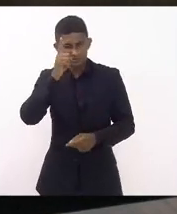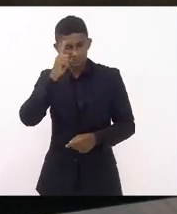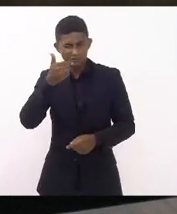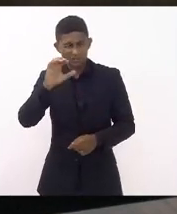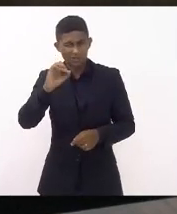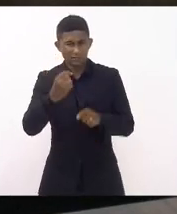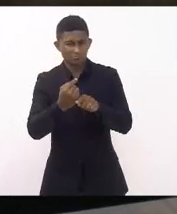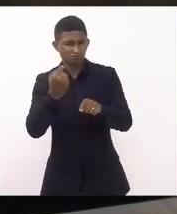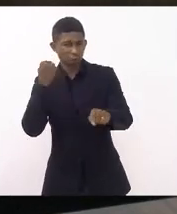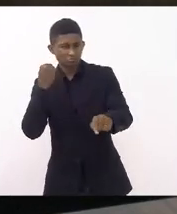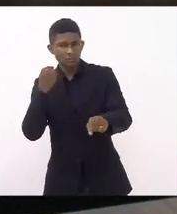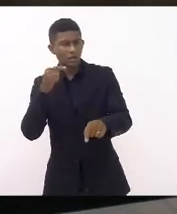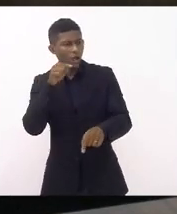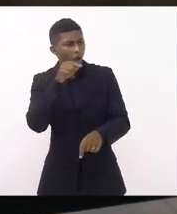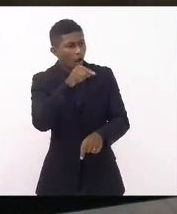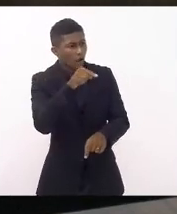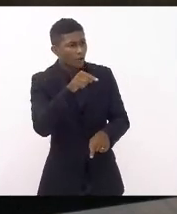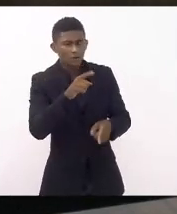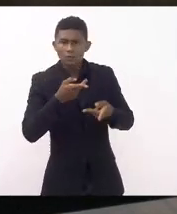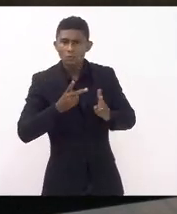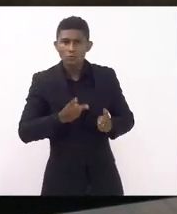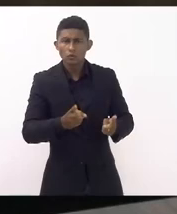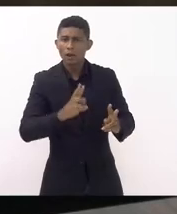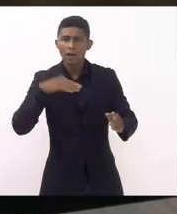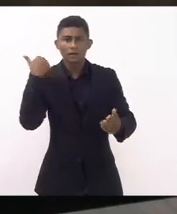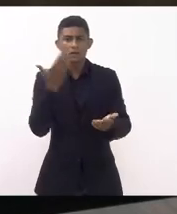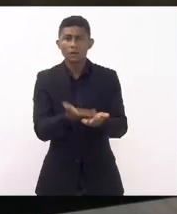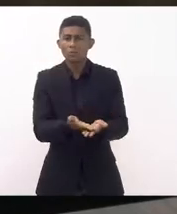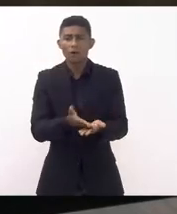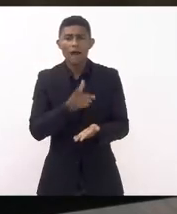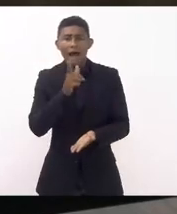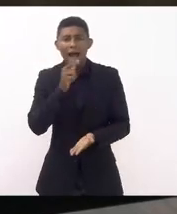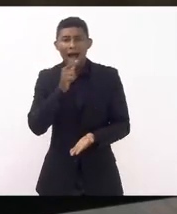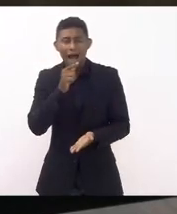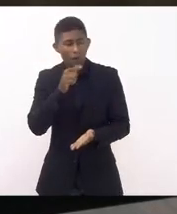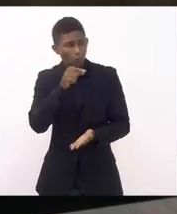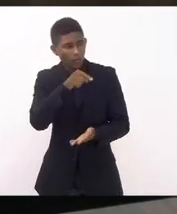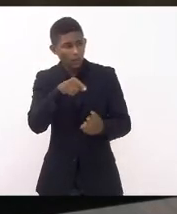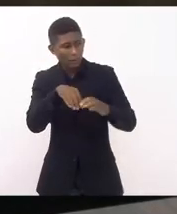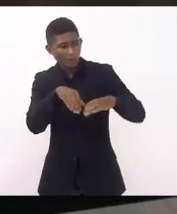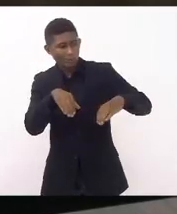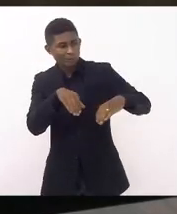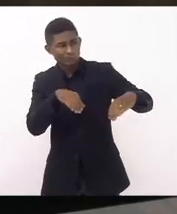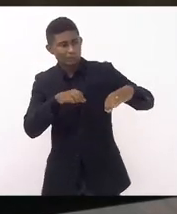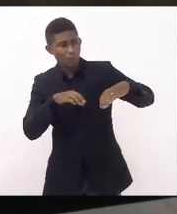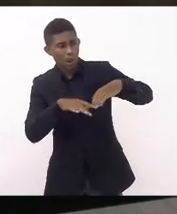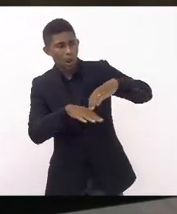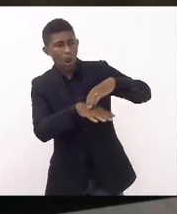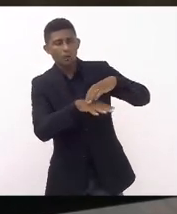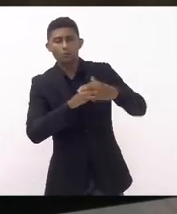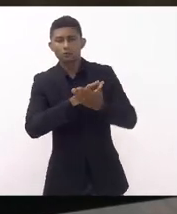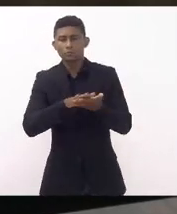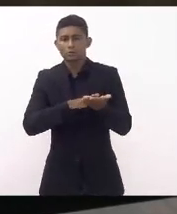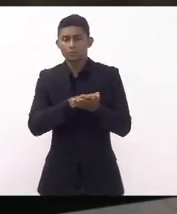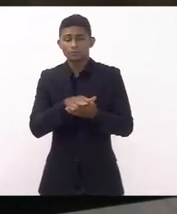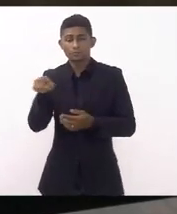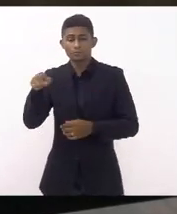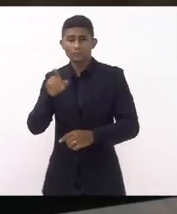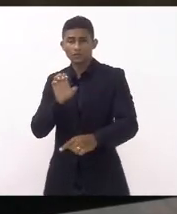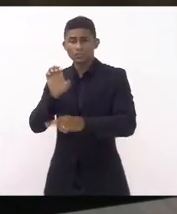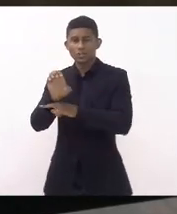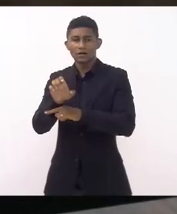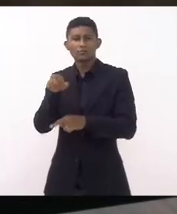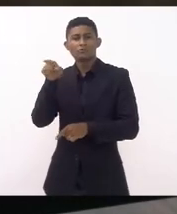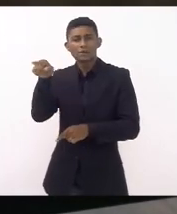crítica, a situação segue muito crítica, o Estado decidiu enveredar pelo caminho do negócio